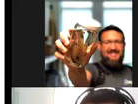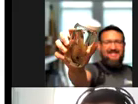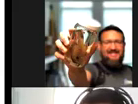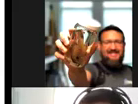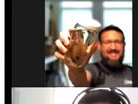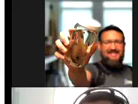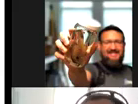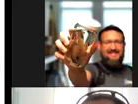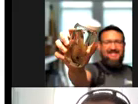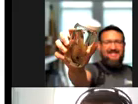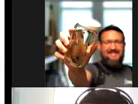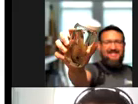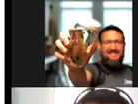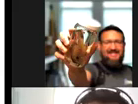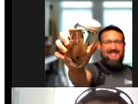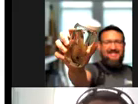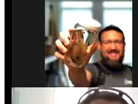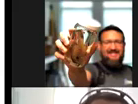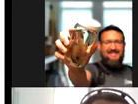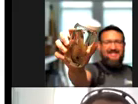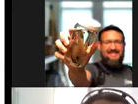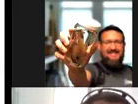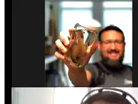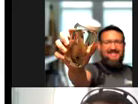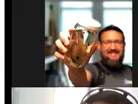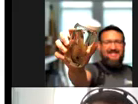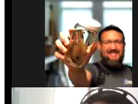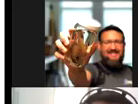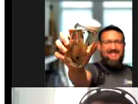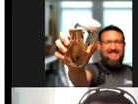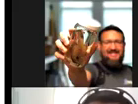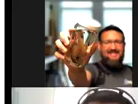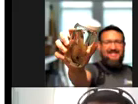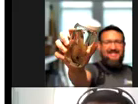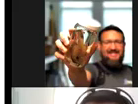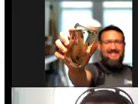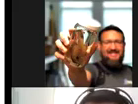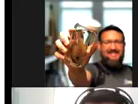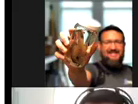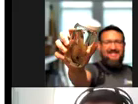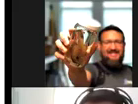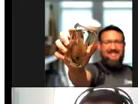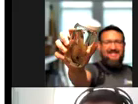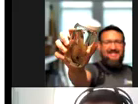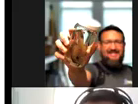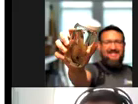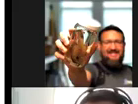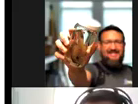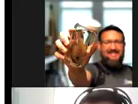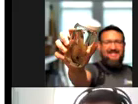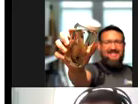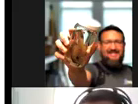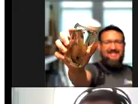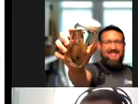gente tem muitas espécies para uma escala muito grande. E com base nesses resultados de sensibilidade e exposição, eles identificam qualquer